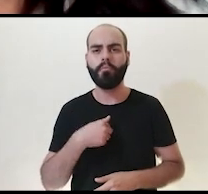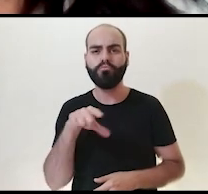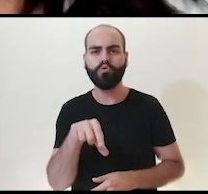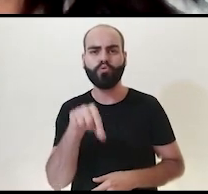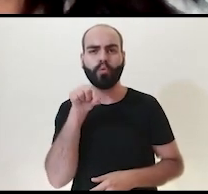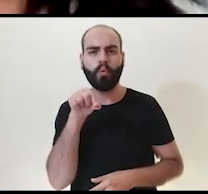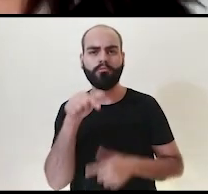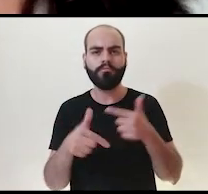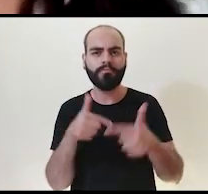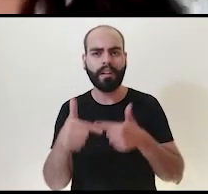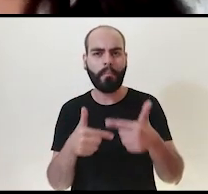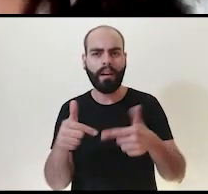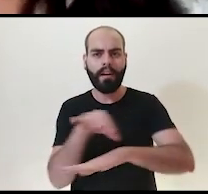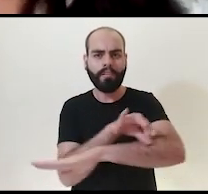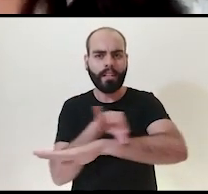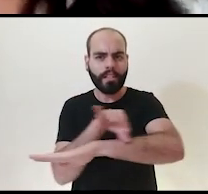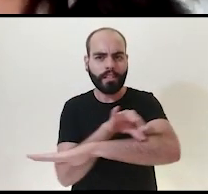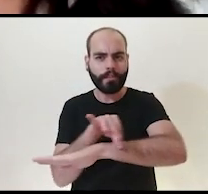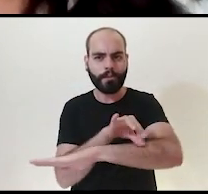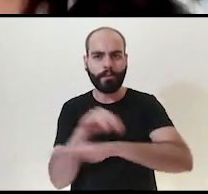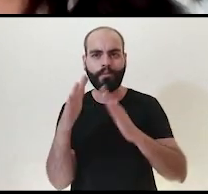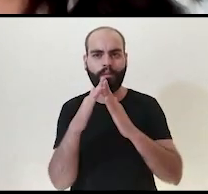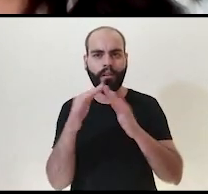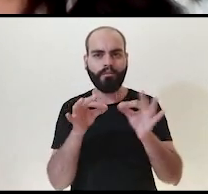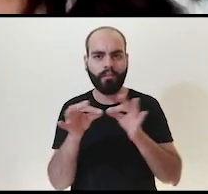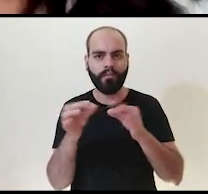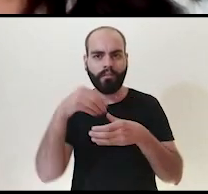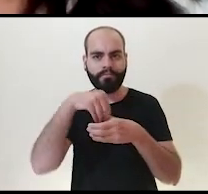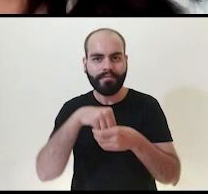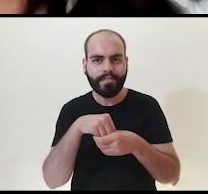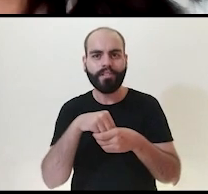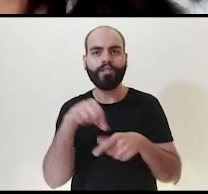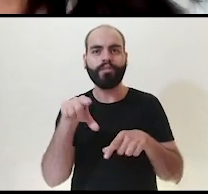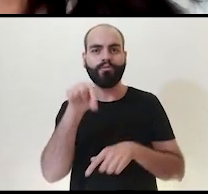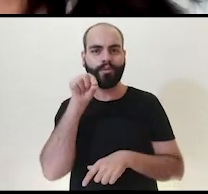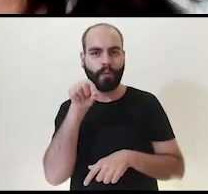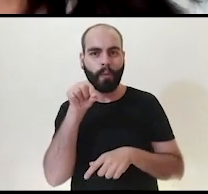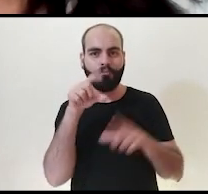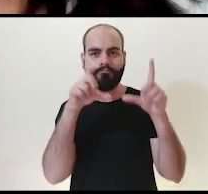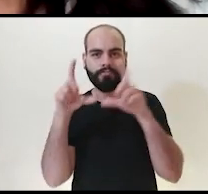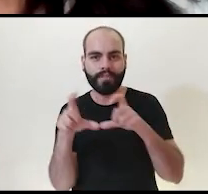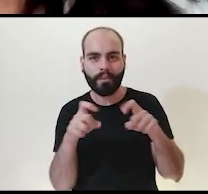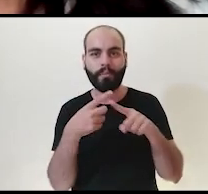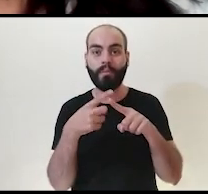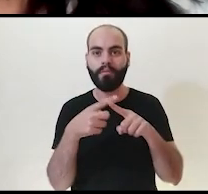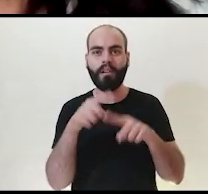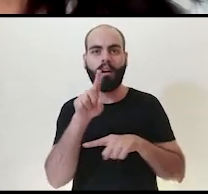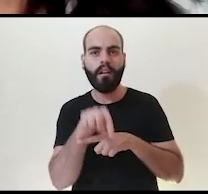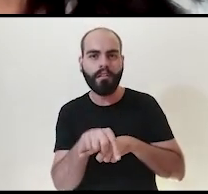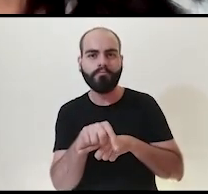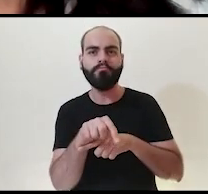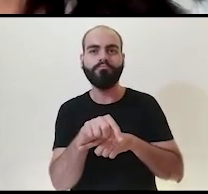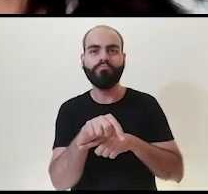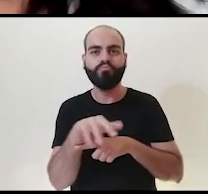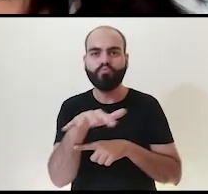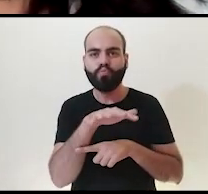de arquitetura interiores, de fotografia de arquitetura interiores, por isso, porque é uma área que me inspira muito,